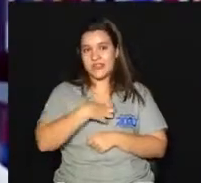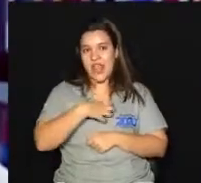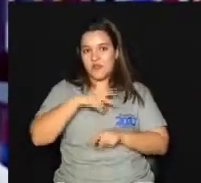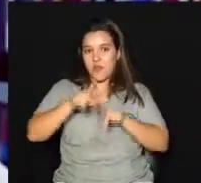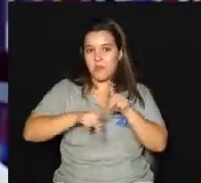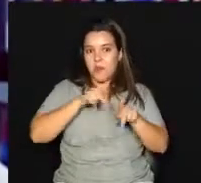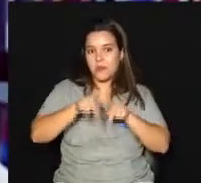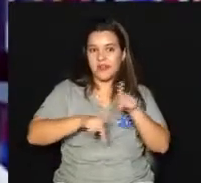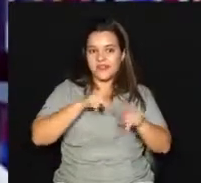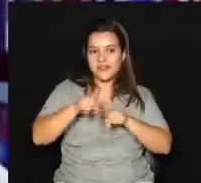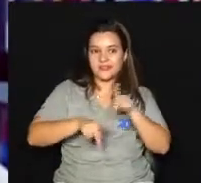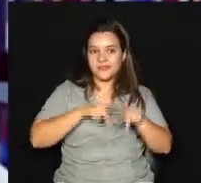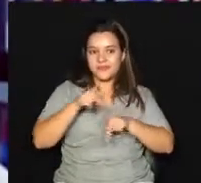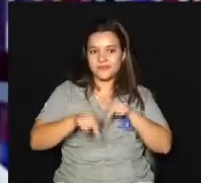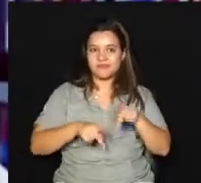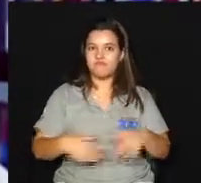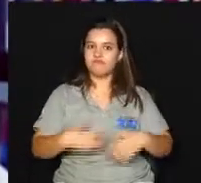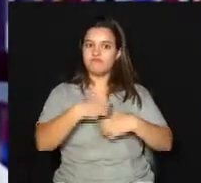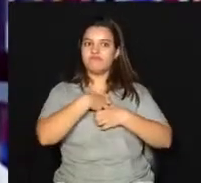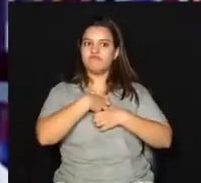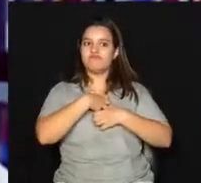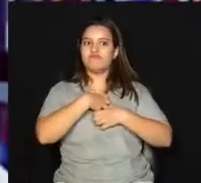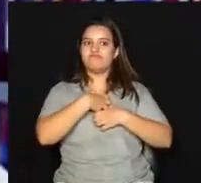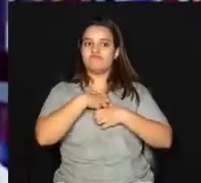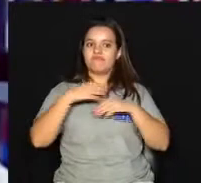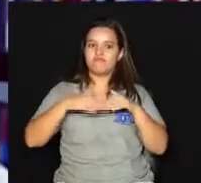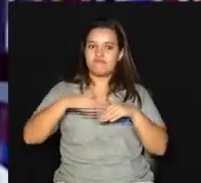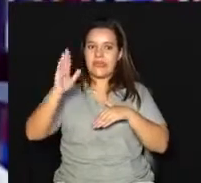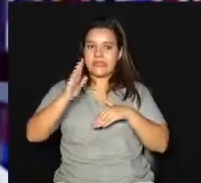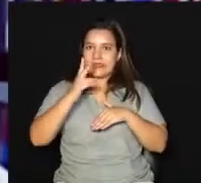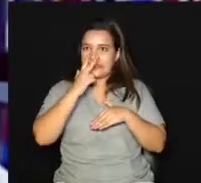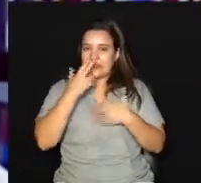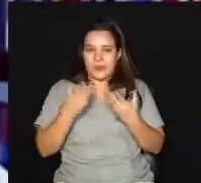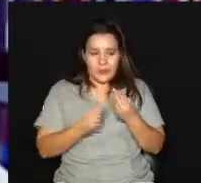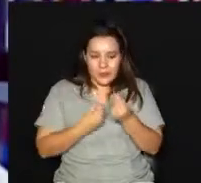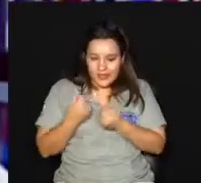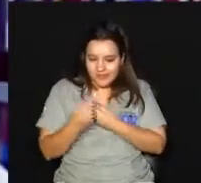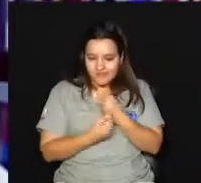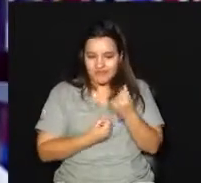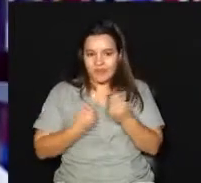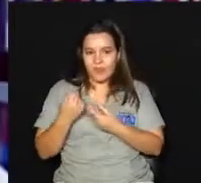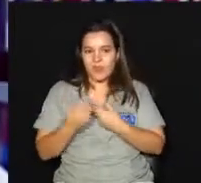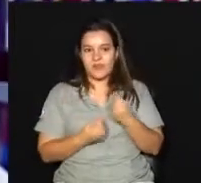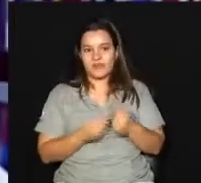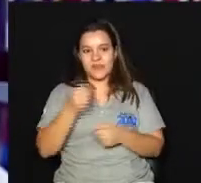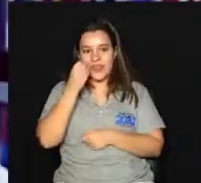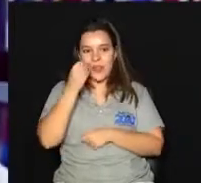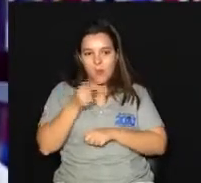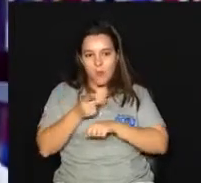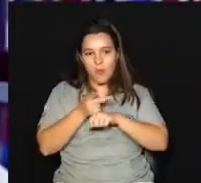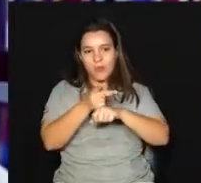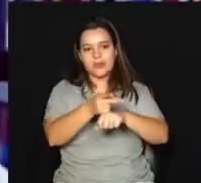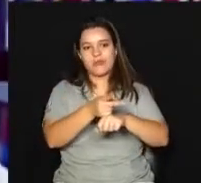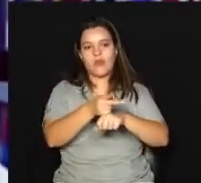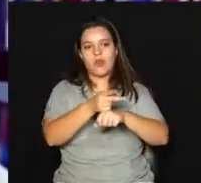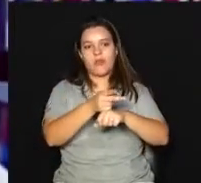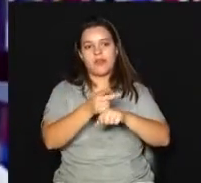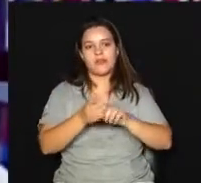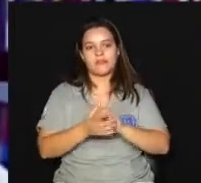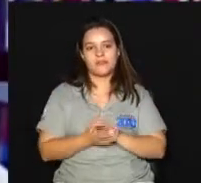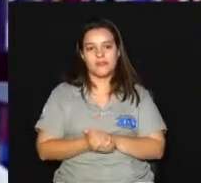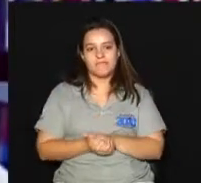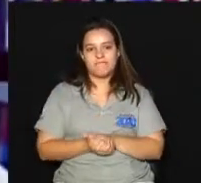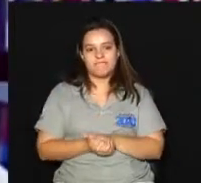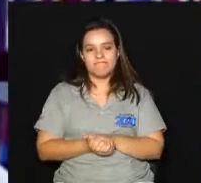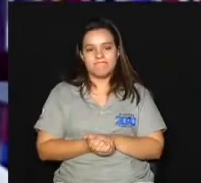população está sentindo mais na pele essas questões e parece que está, de certa forma,